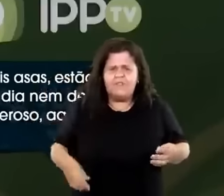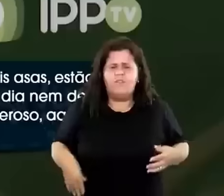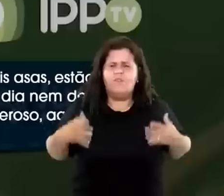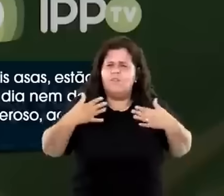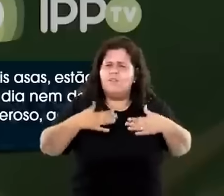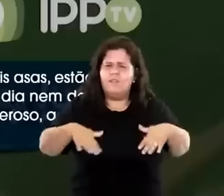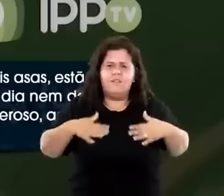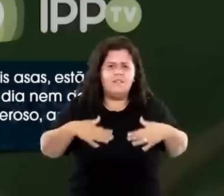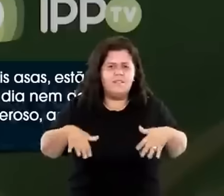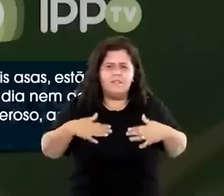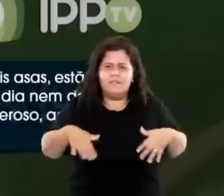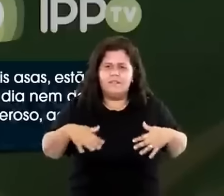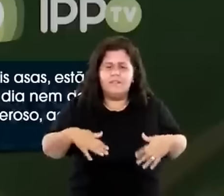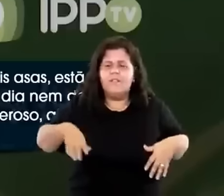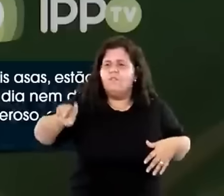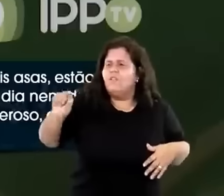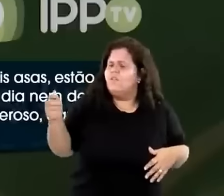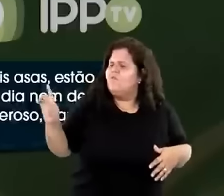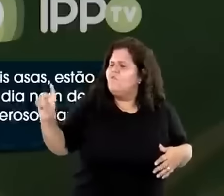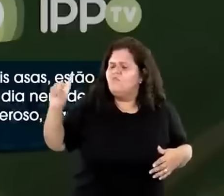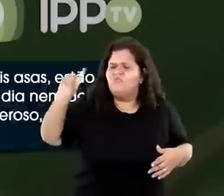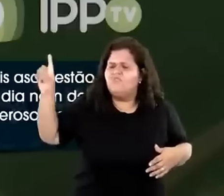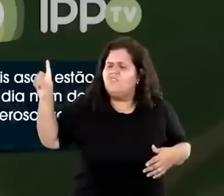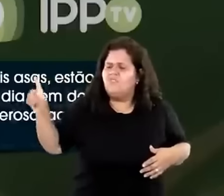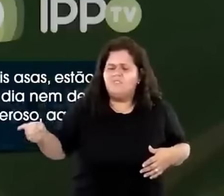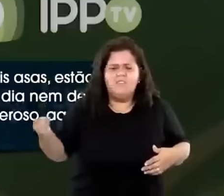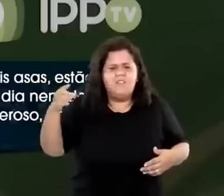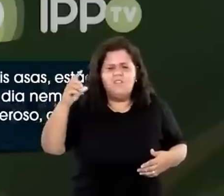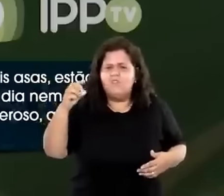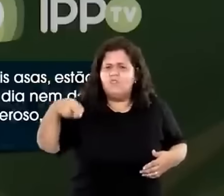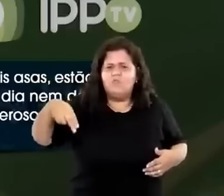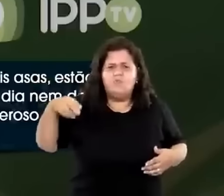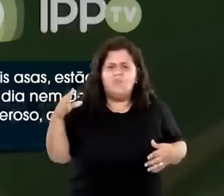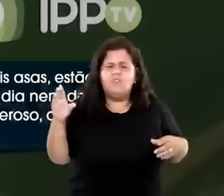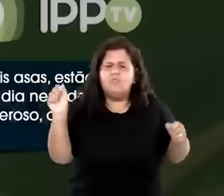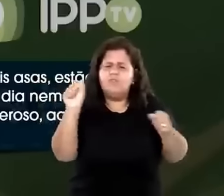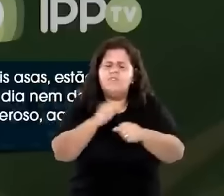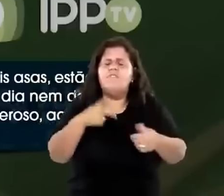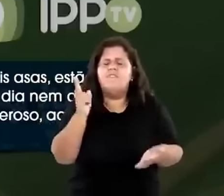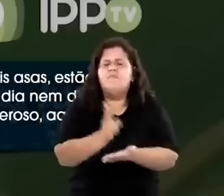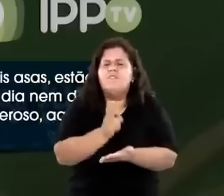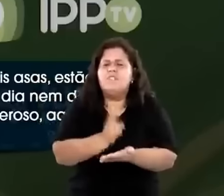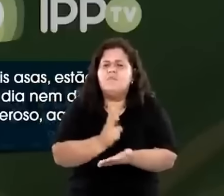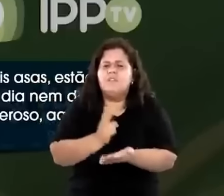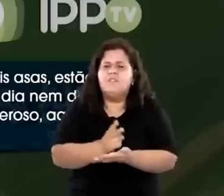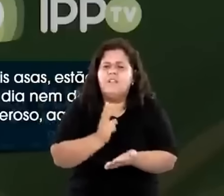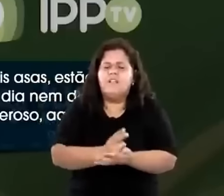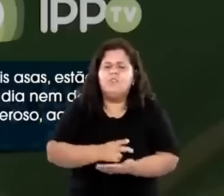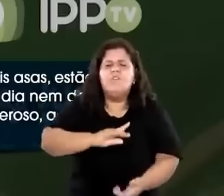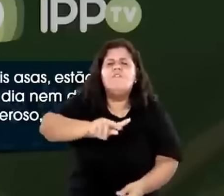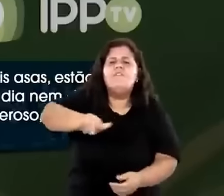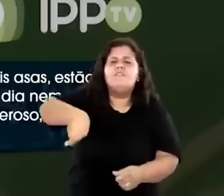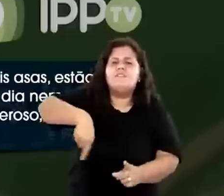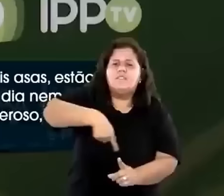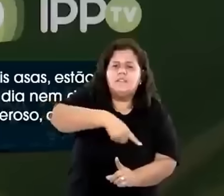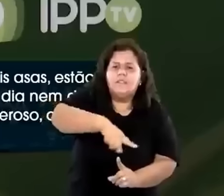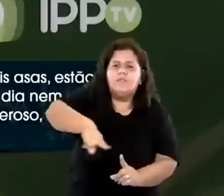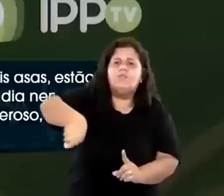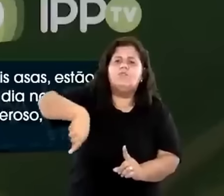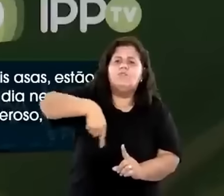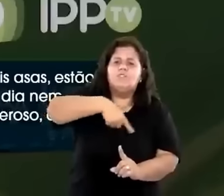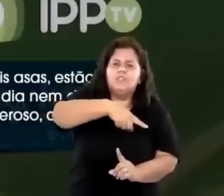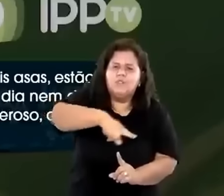descanso nem de dia nem de noite proclamando Santo Santo Santo é o Senhor Deus o